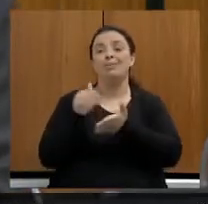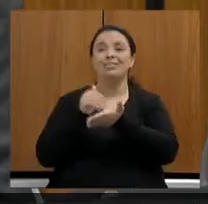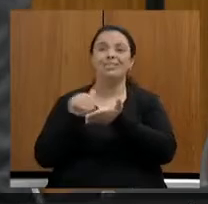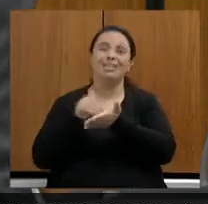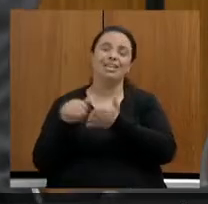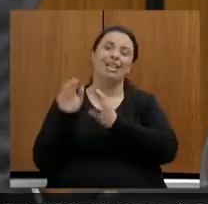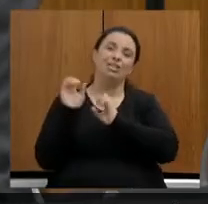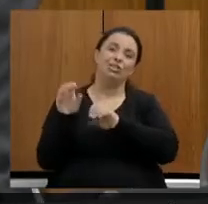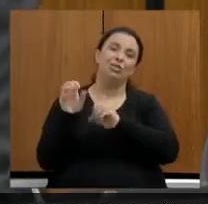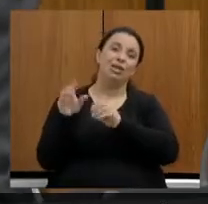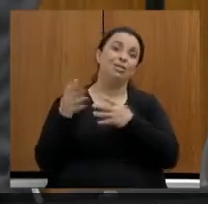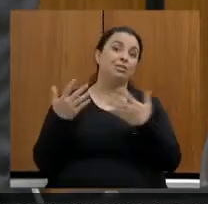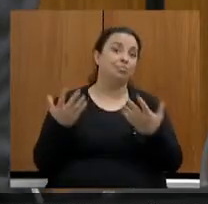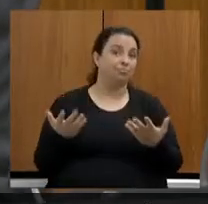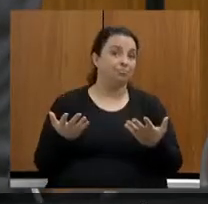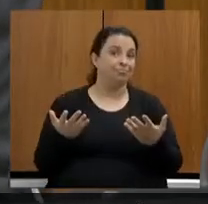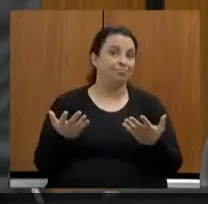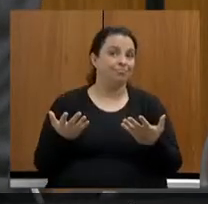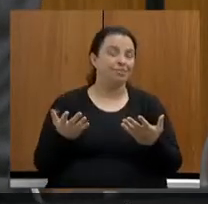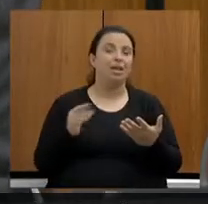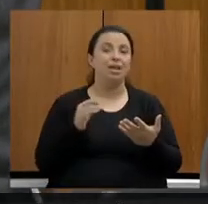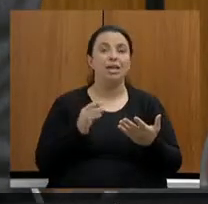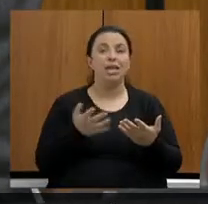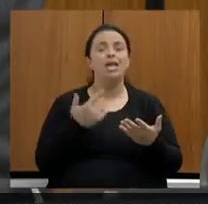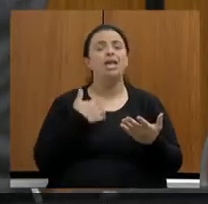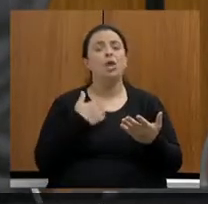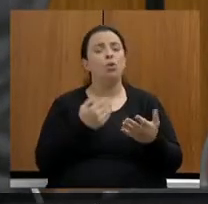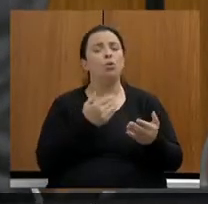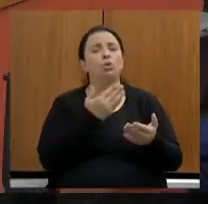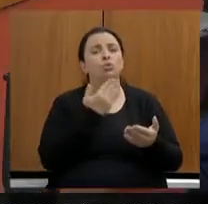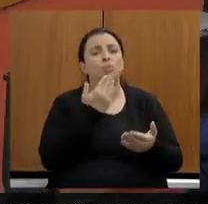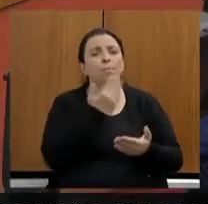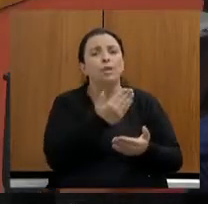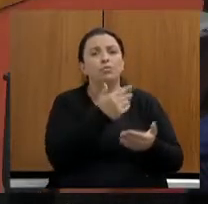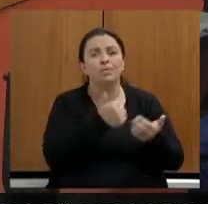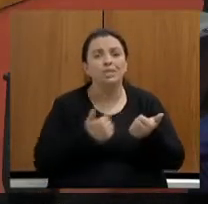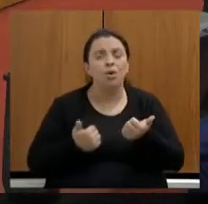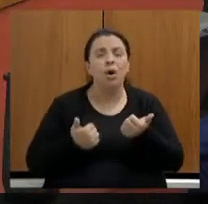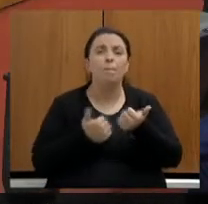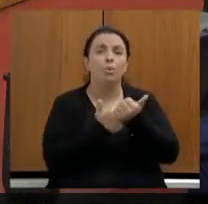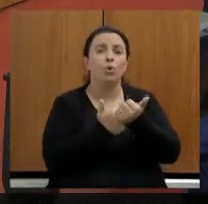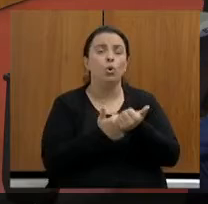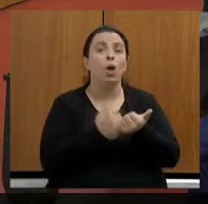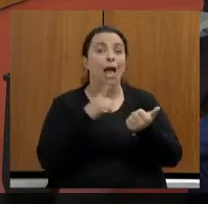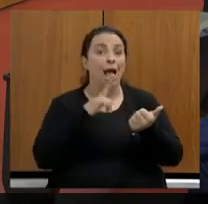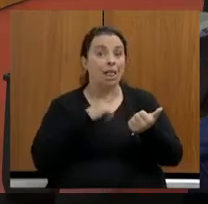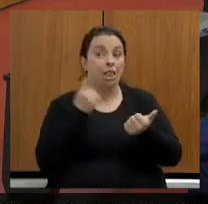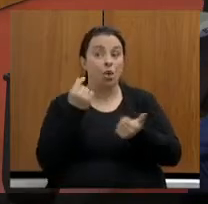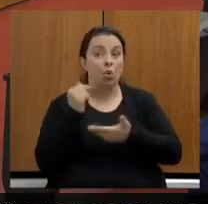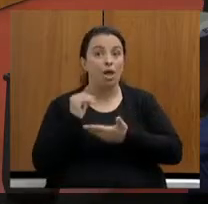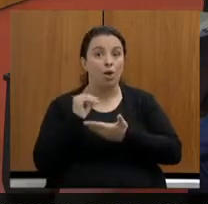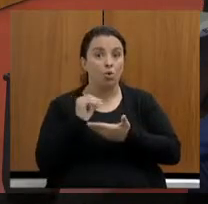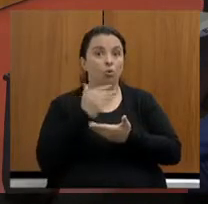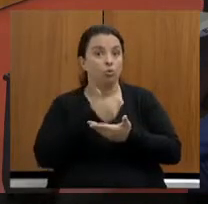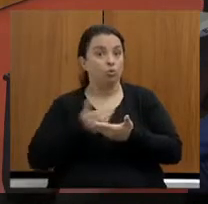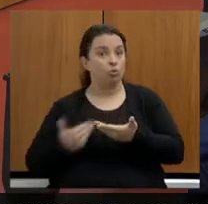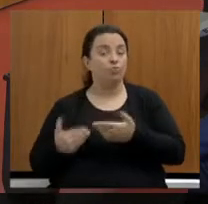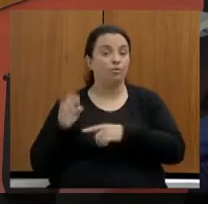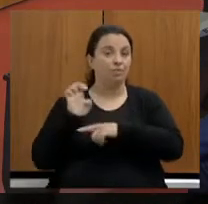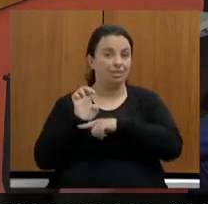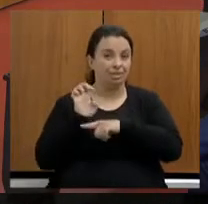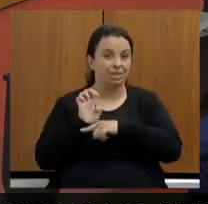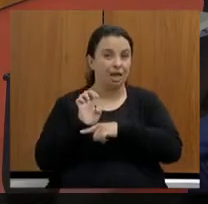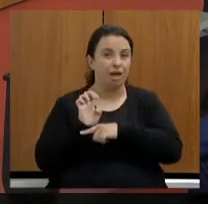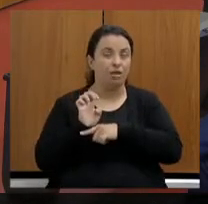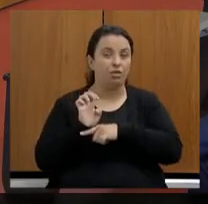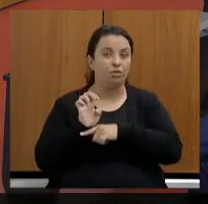de educação e agora mesmo Professora Júlia eu peço ao seu apoio existe um recurso do Governo do Estado encaixa da do